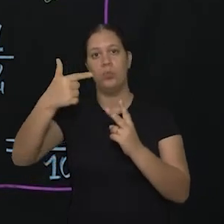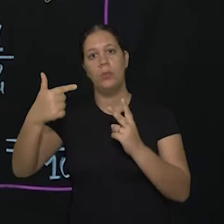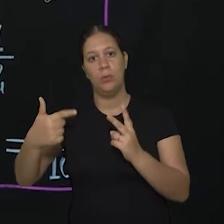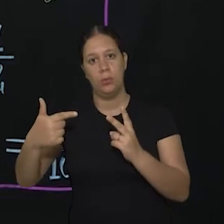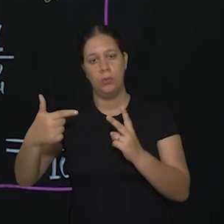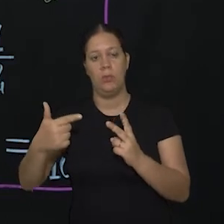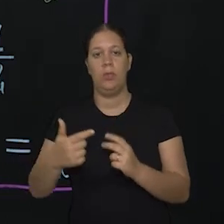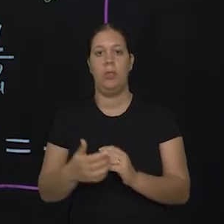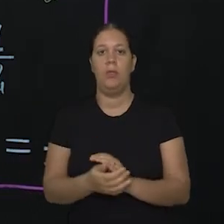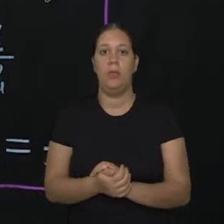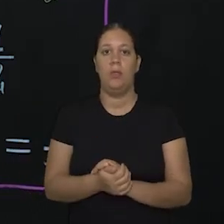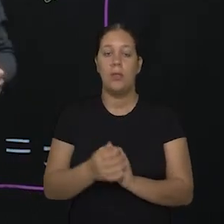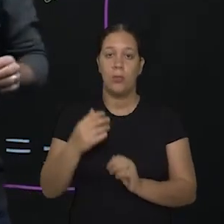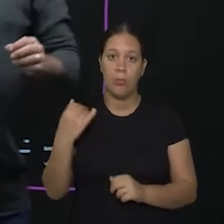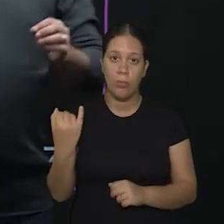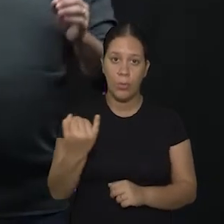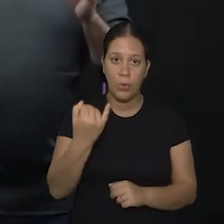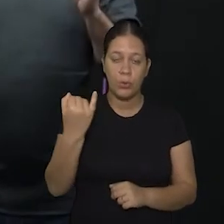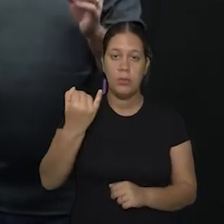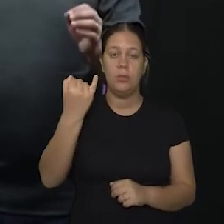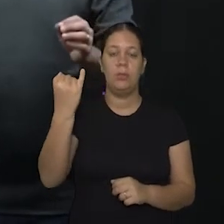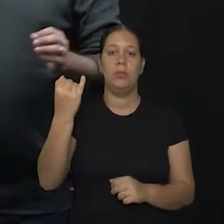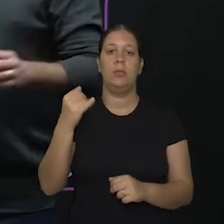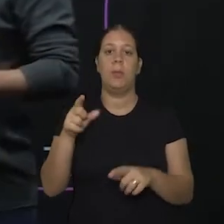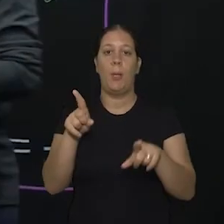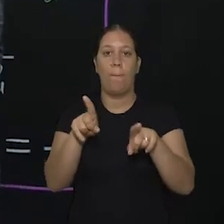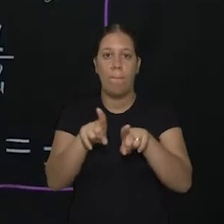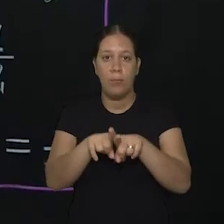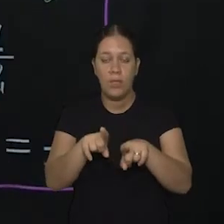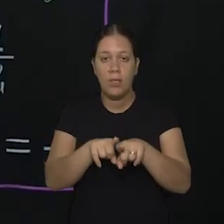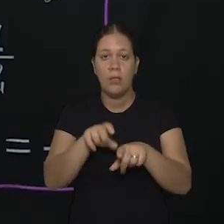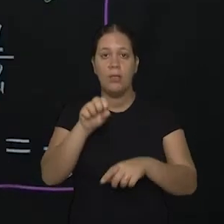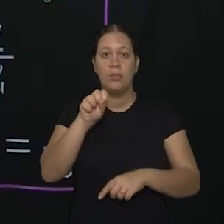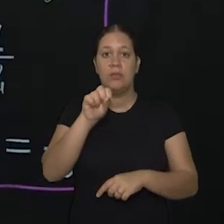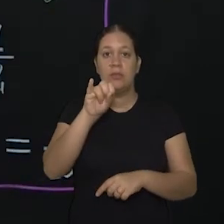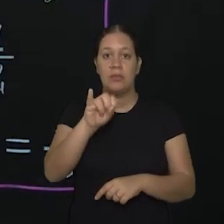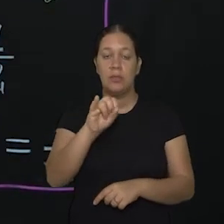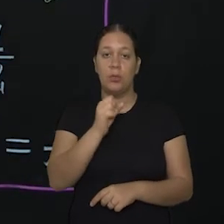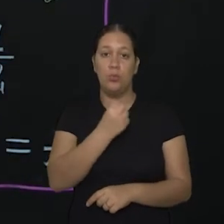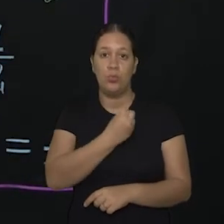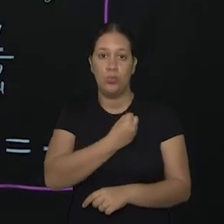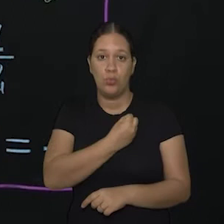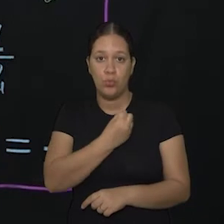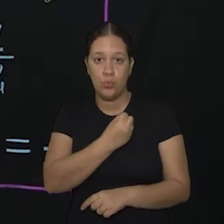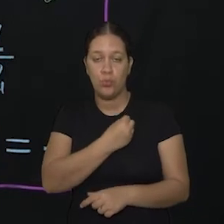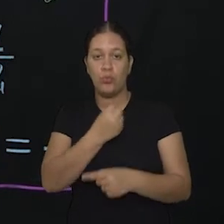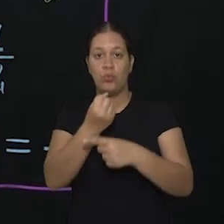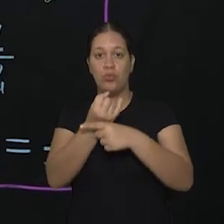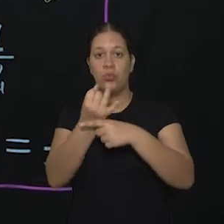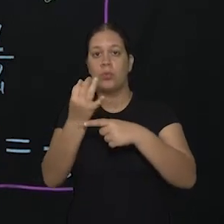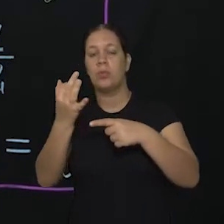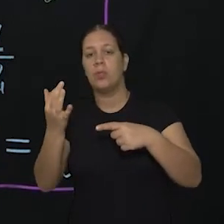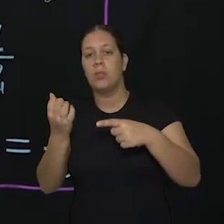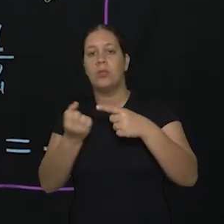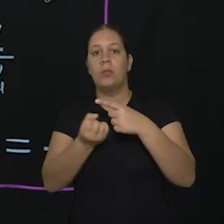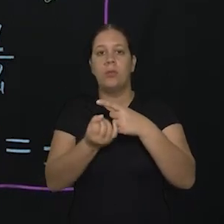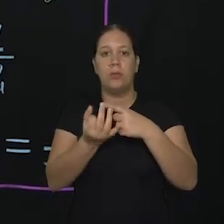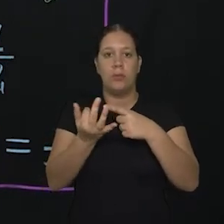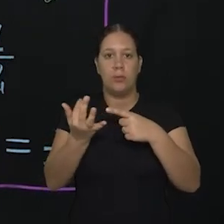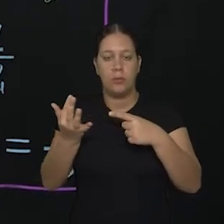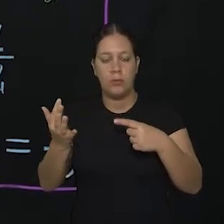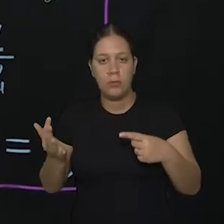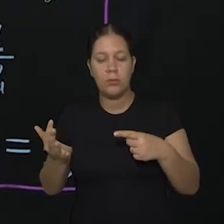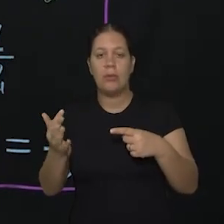pessoal? Agora, outra coisa importante é o seguinte: se números racionais vêm de razão